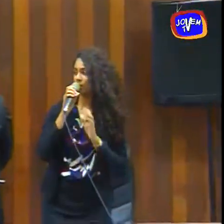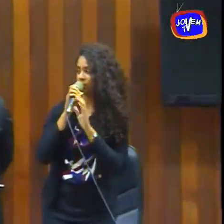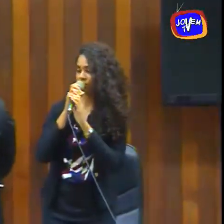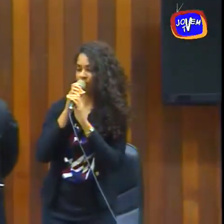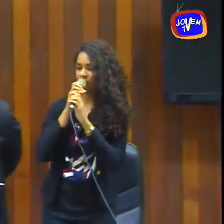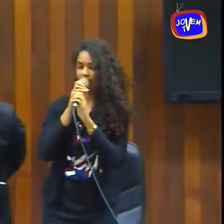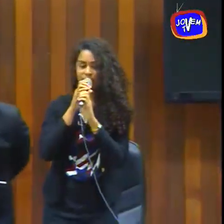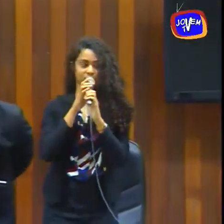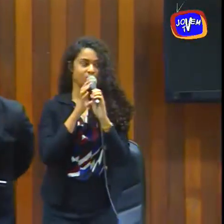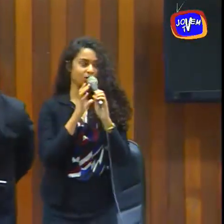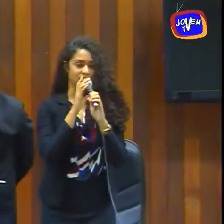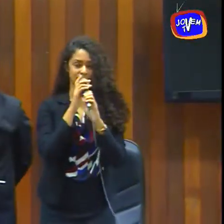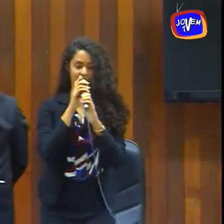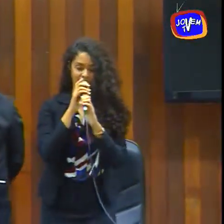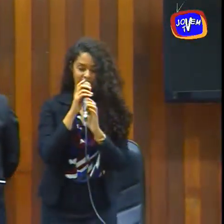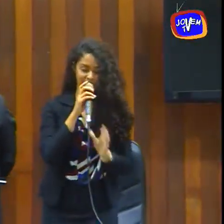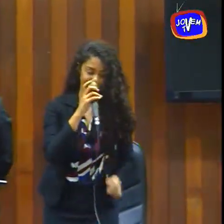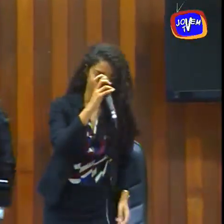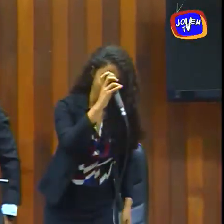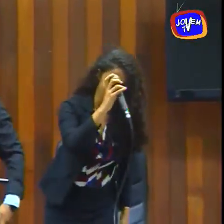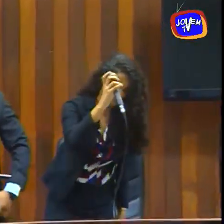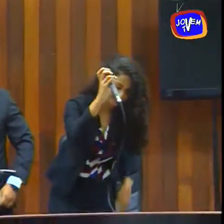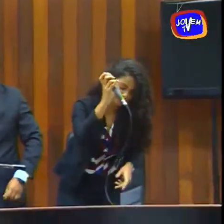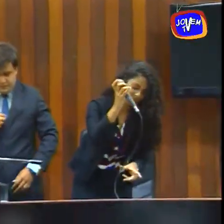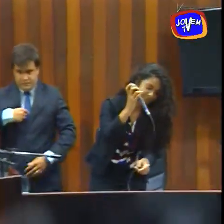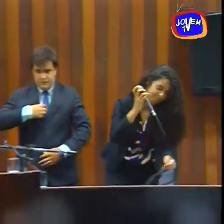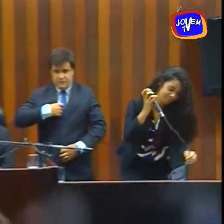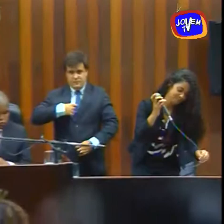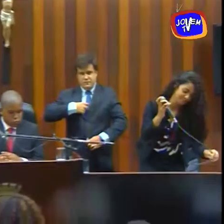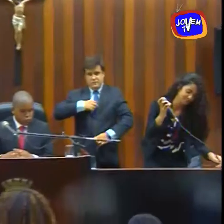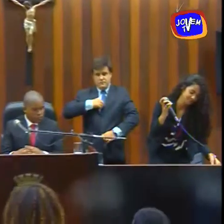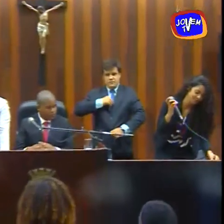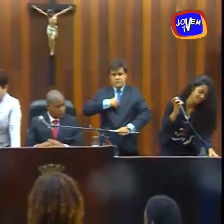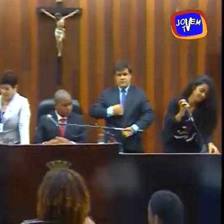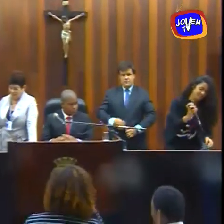Eu, Débora da Silva Lage, voto na Mayara.